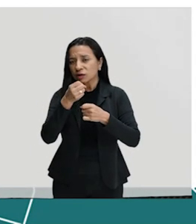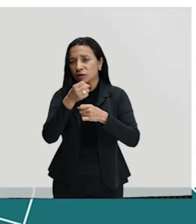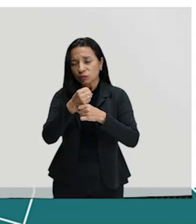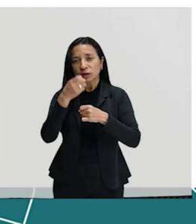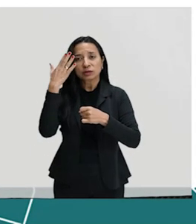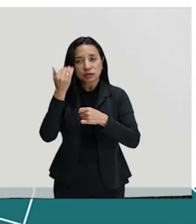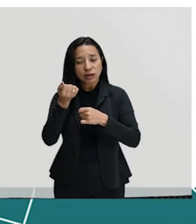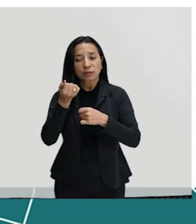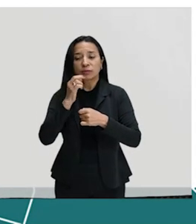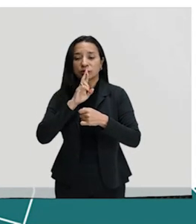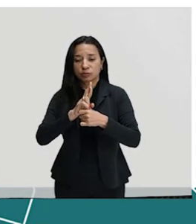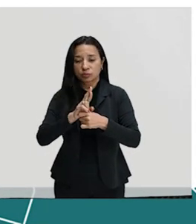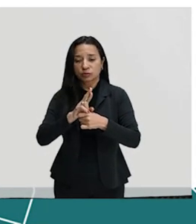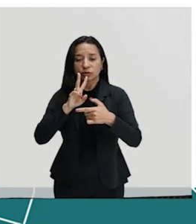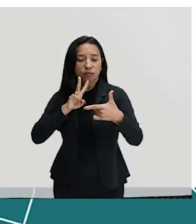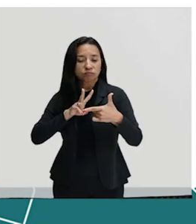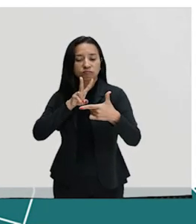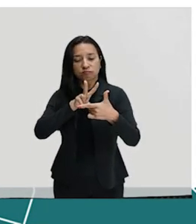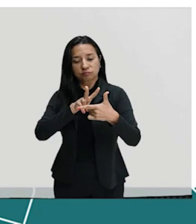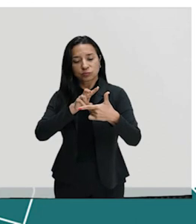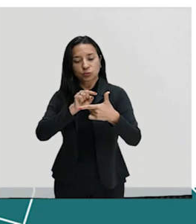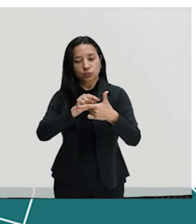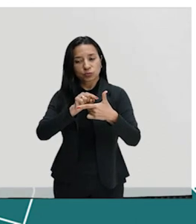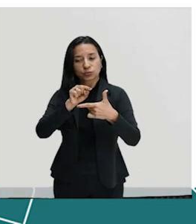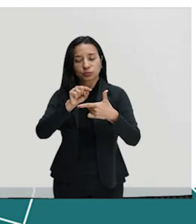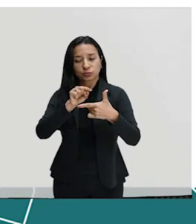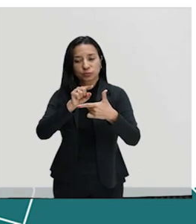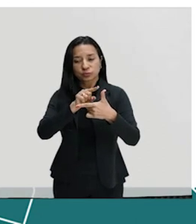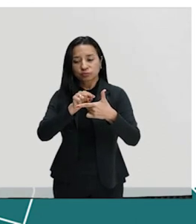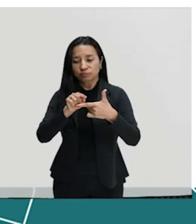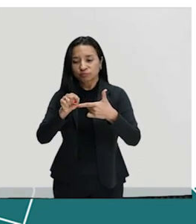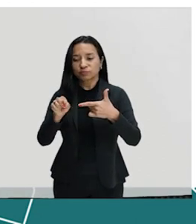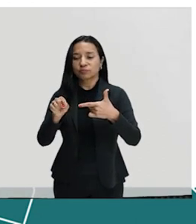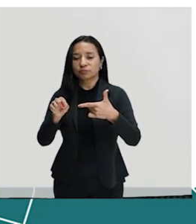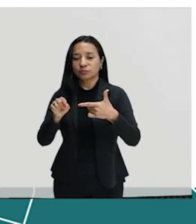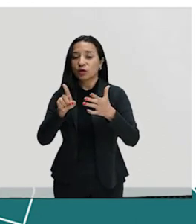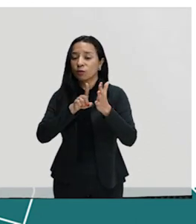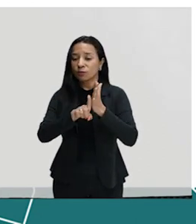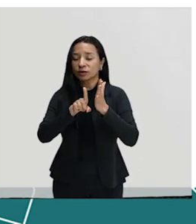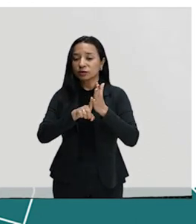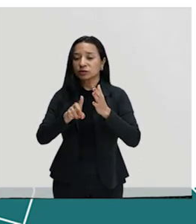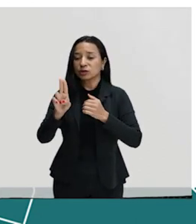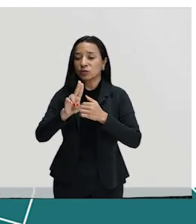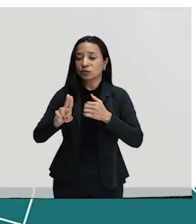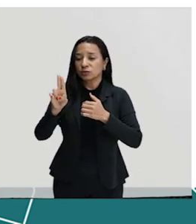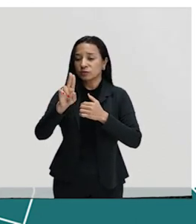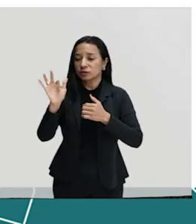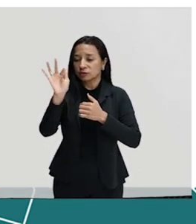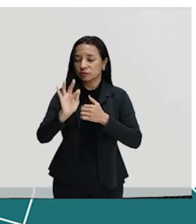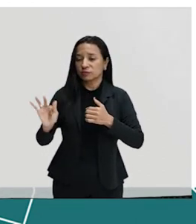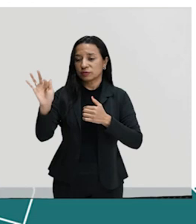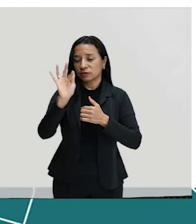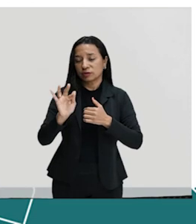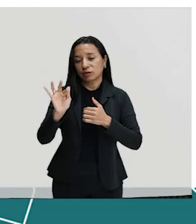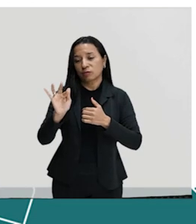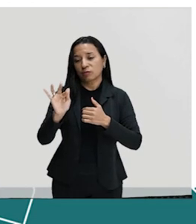qual é a resposta só olhando pro gráfico certo E lembrando que é uma questão de uma universidade federal né foi de um vestibular Ok então